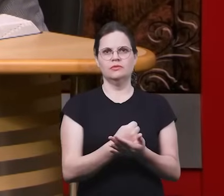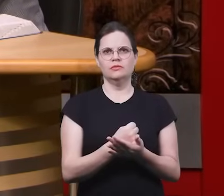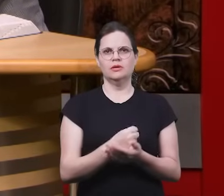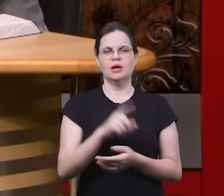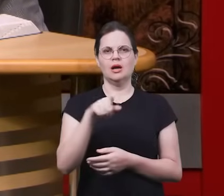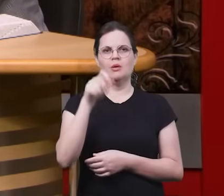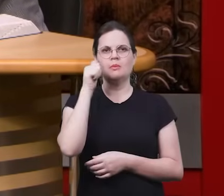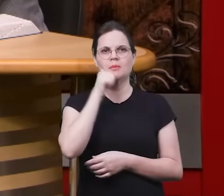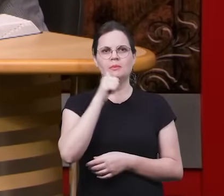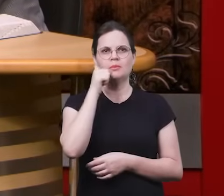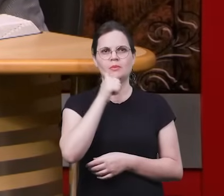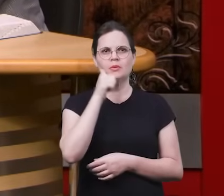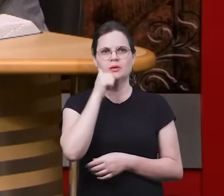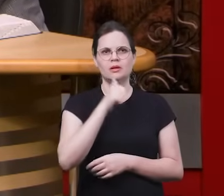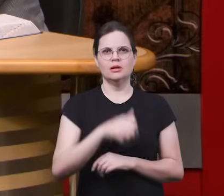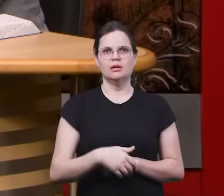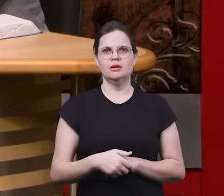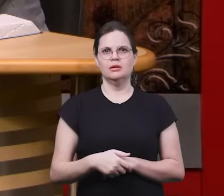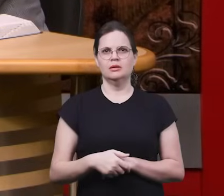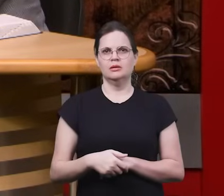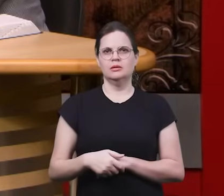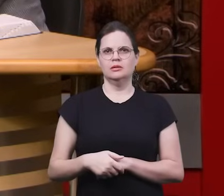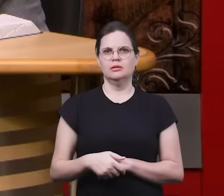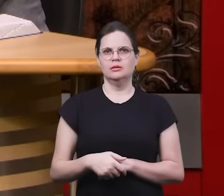Testamento? É a figura de uma mulher que era pastora.